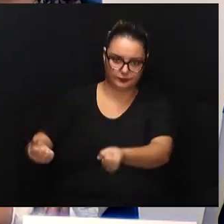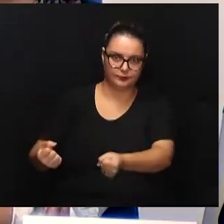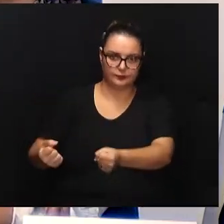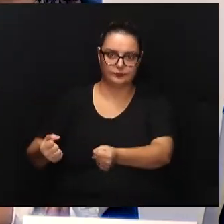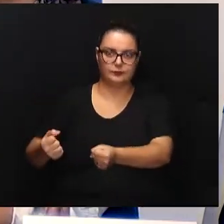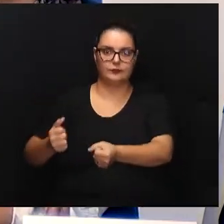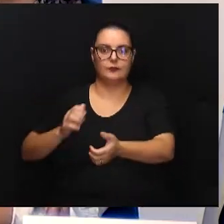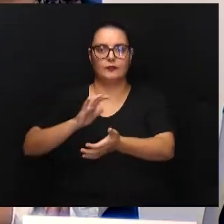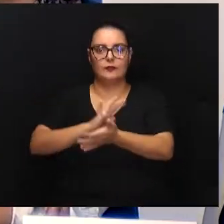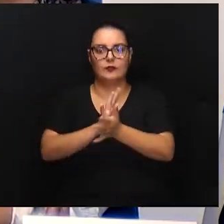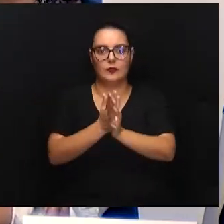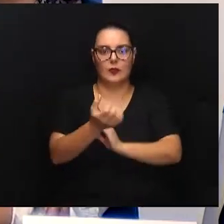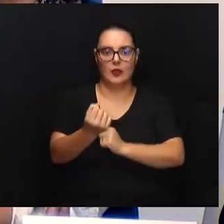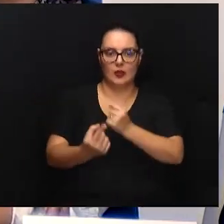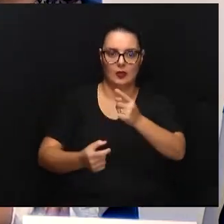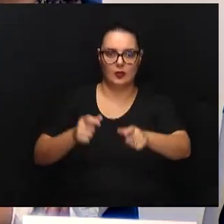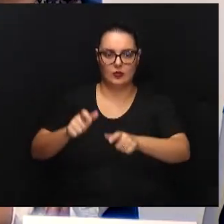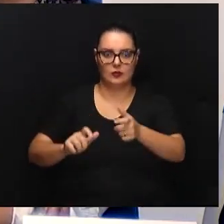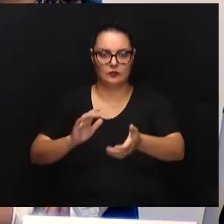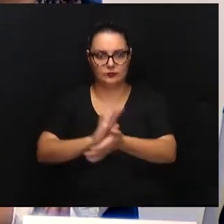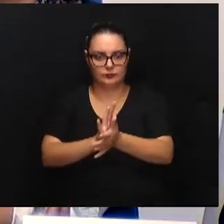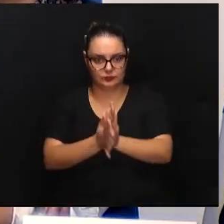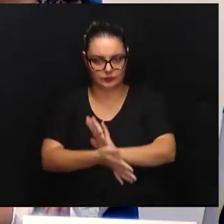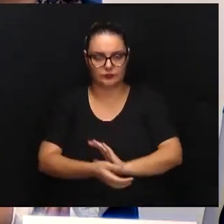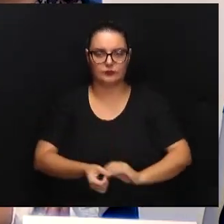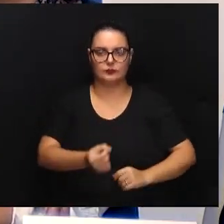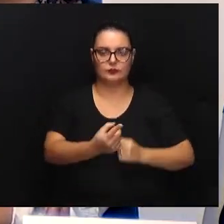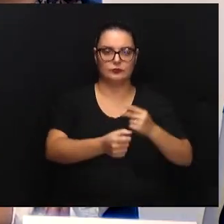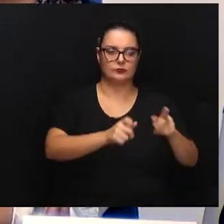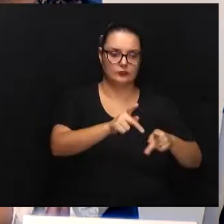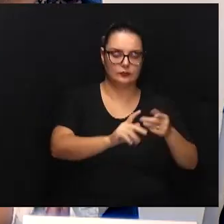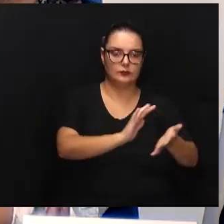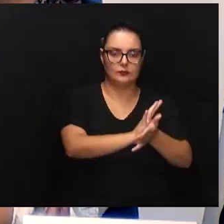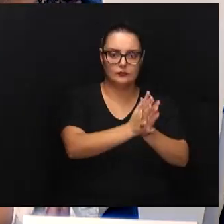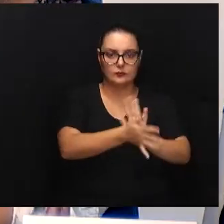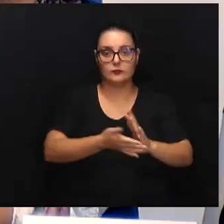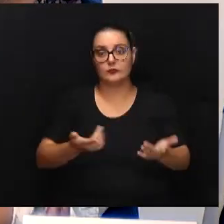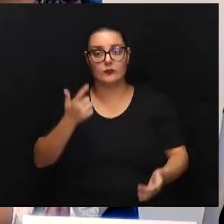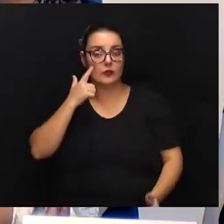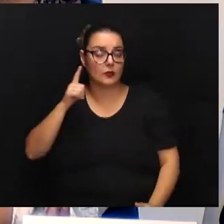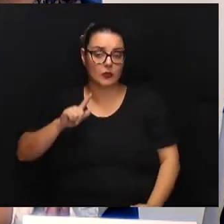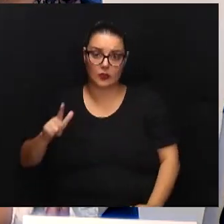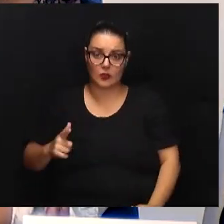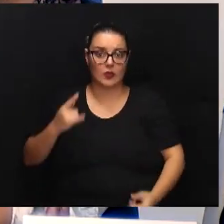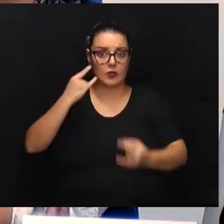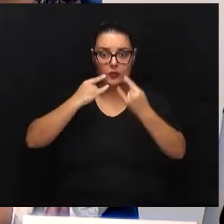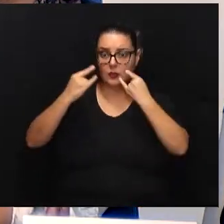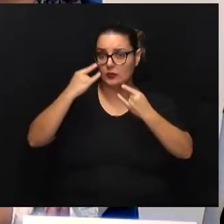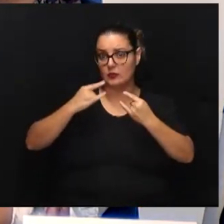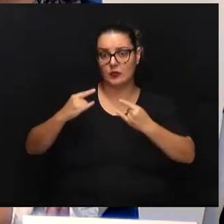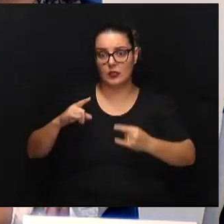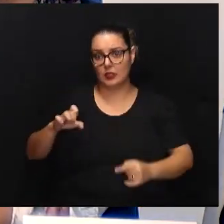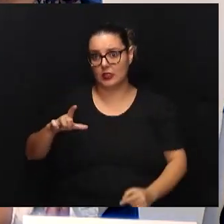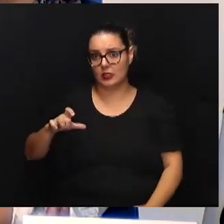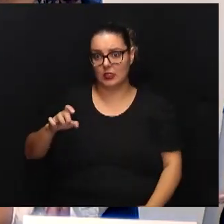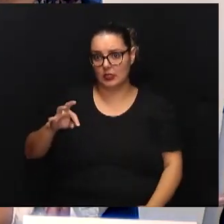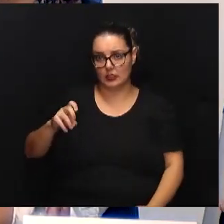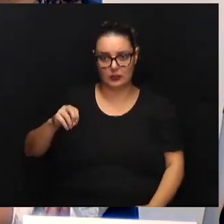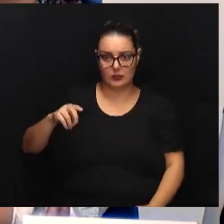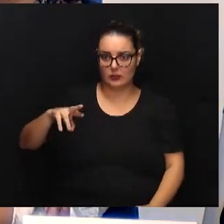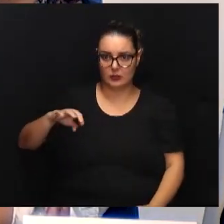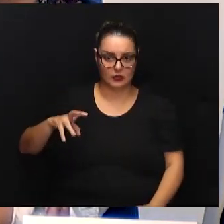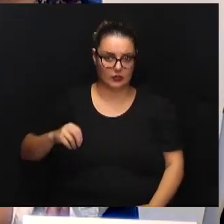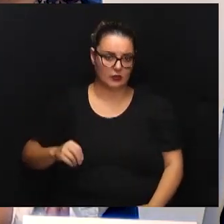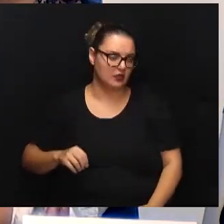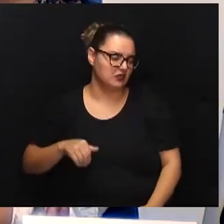determinadas populações, e, é claro, com interesses eleitoreiros e dos mais mesquinhos possíveis. É muito mesquinho.